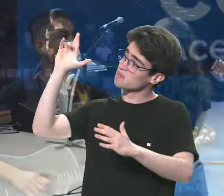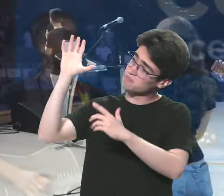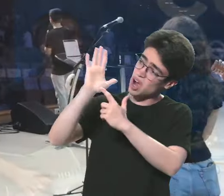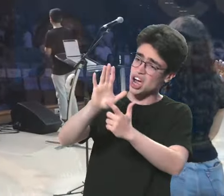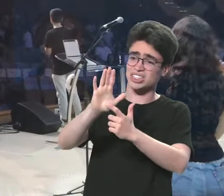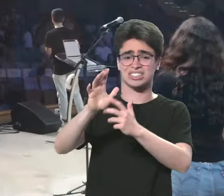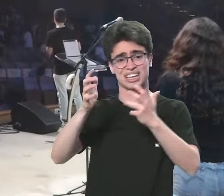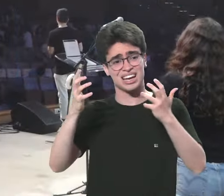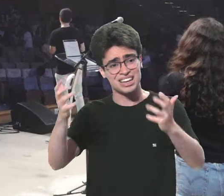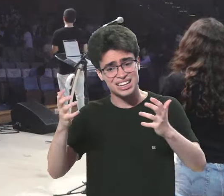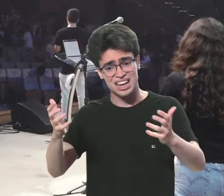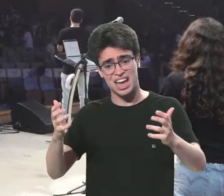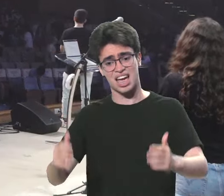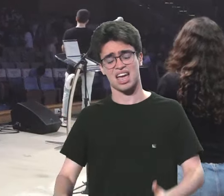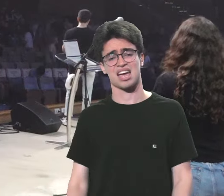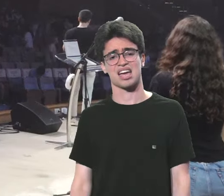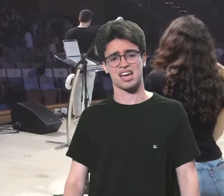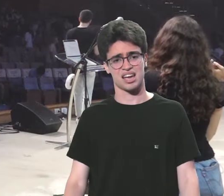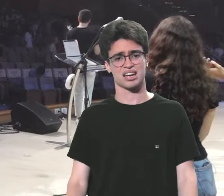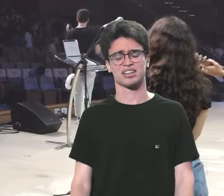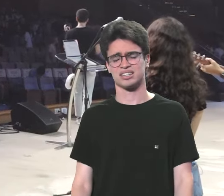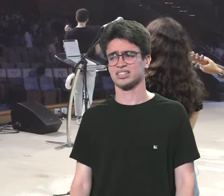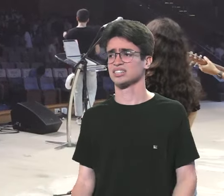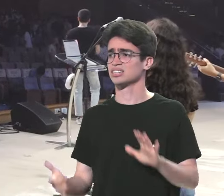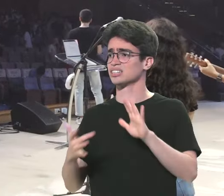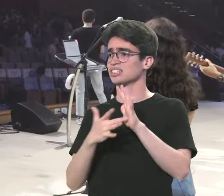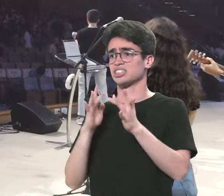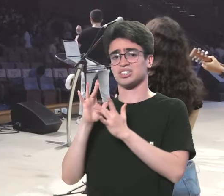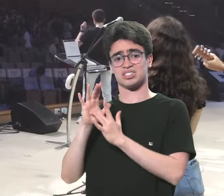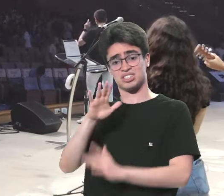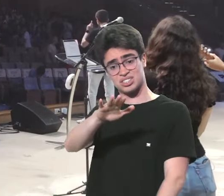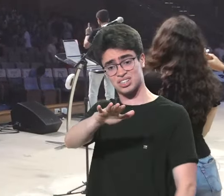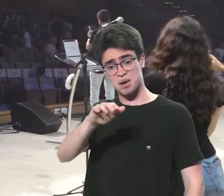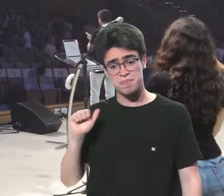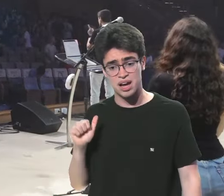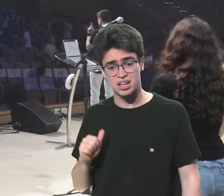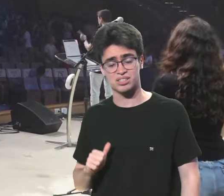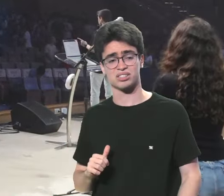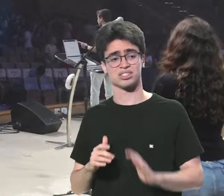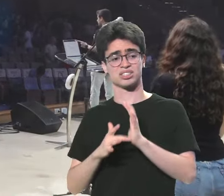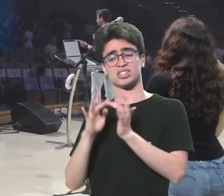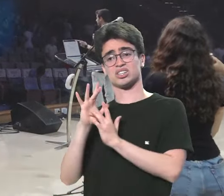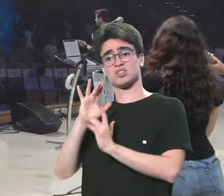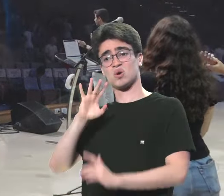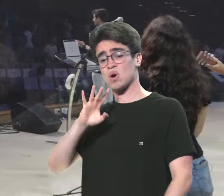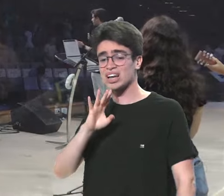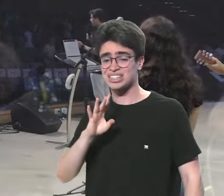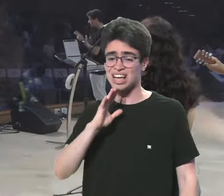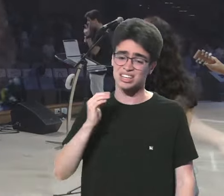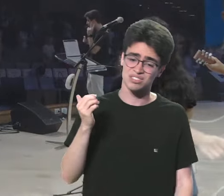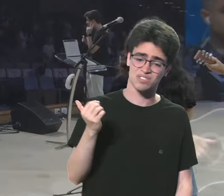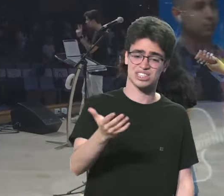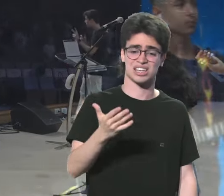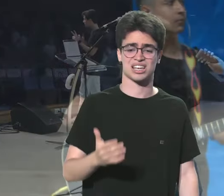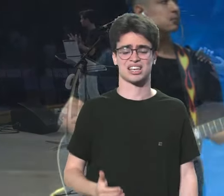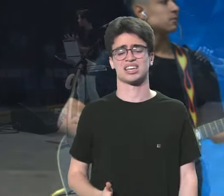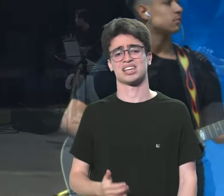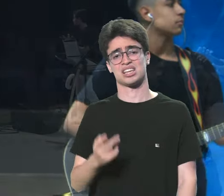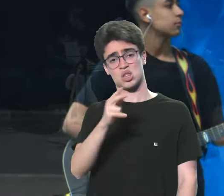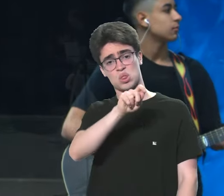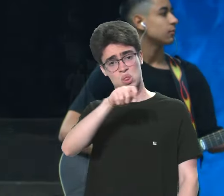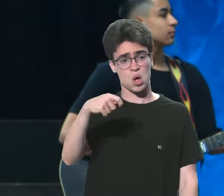te abençoe Jesus tá te chamando pelo nome Ele tá te mostrando que ele te conhece ele te chama pelo nome